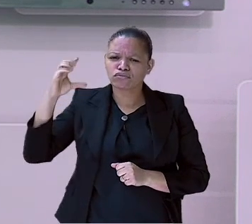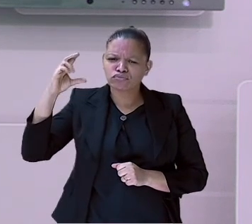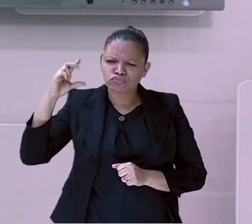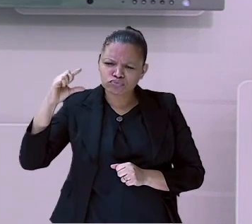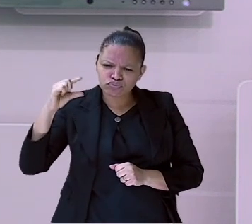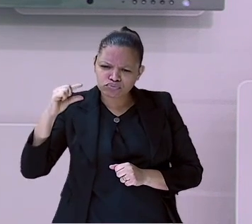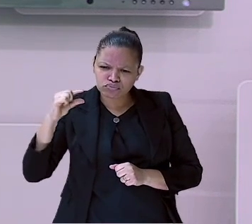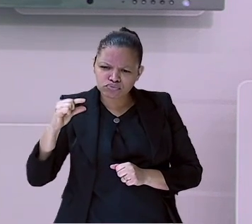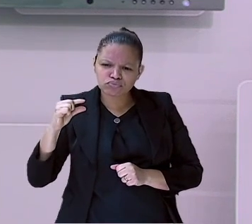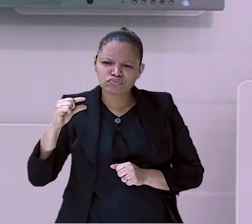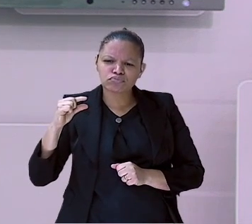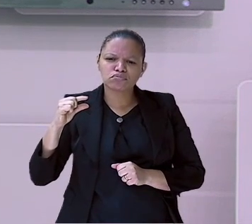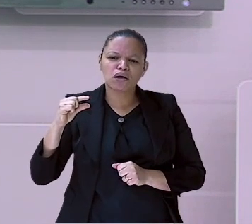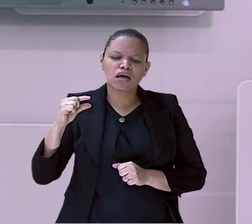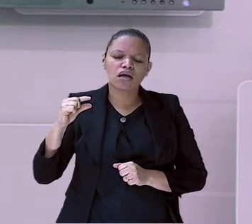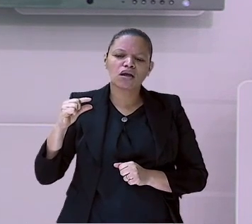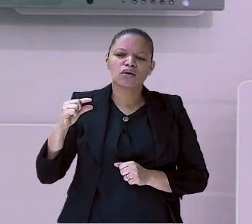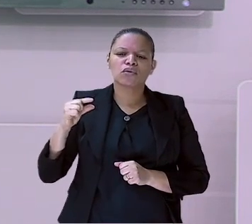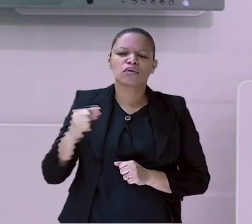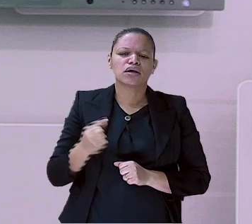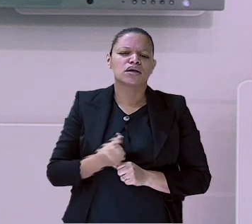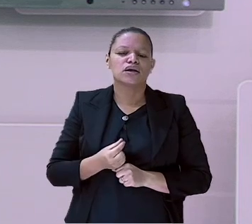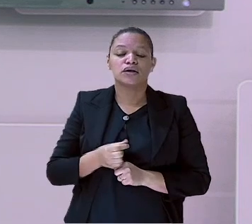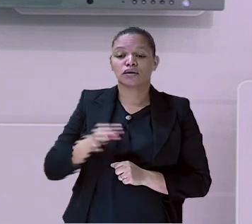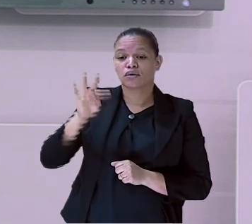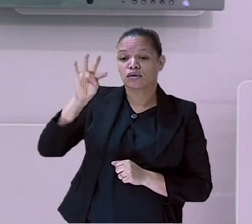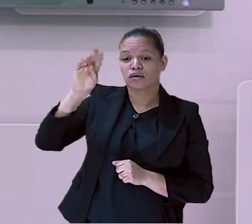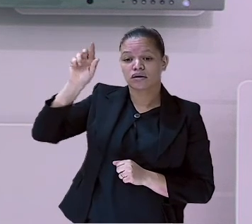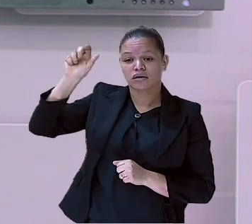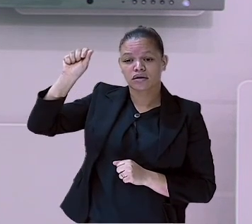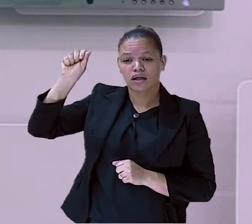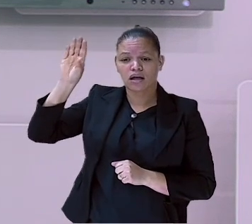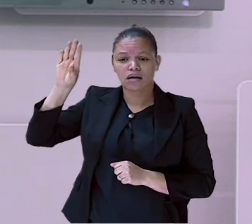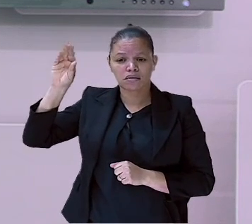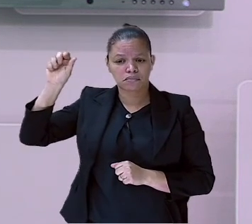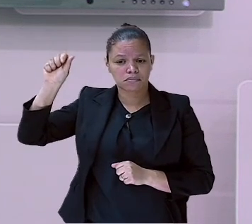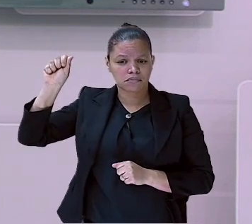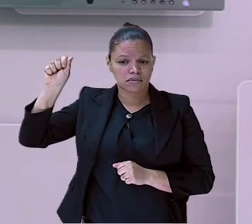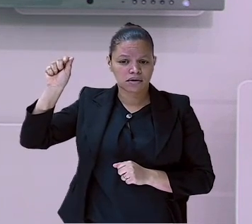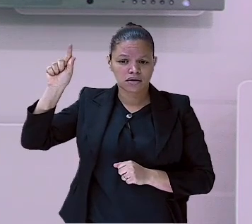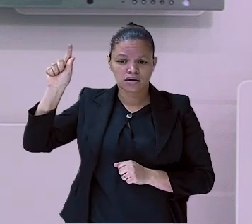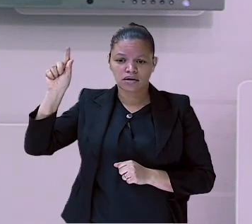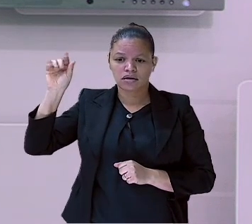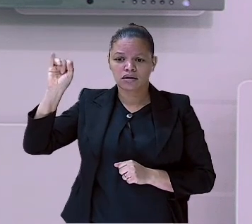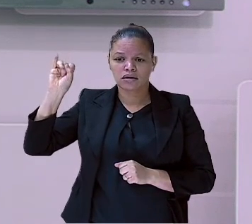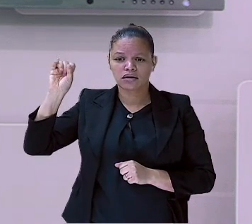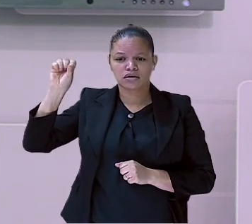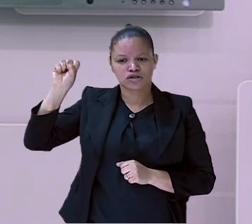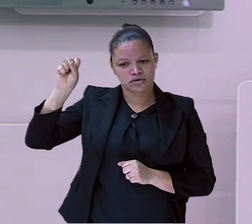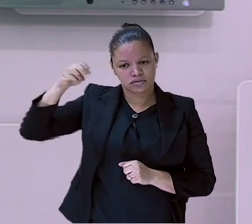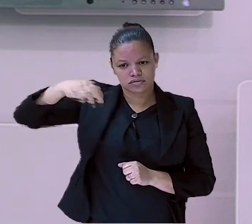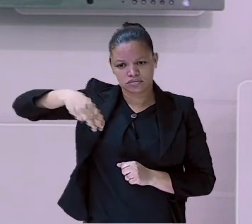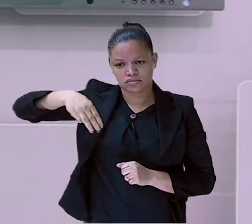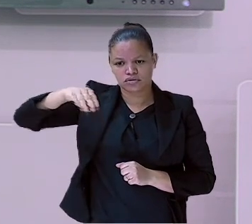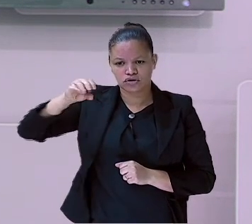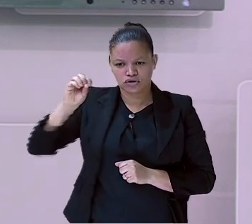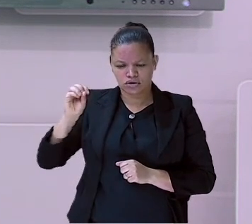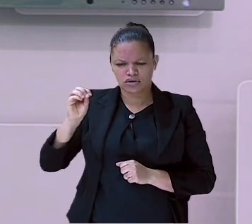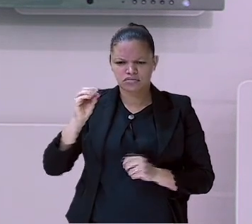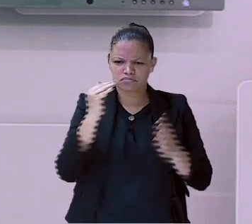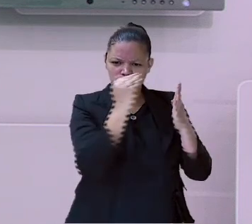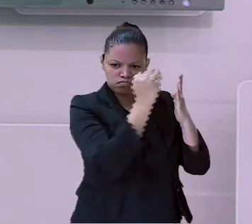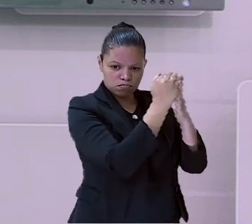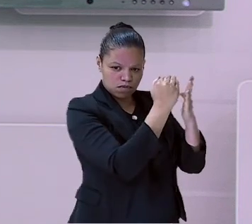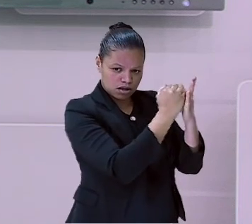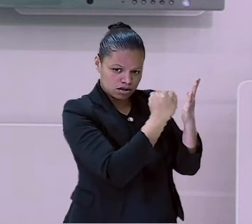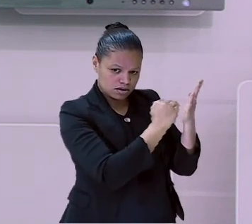eliminar agora, que você pode aí conseguir diminuir agora, imediatamente. Faz uma lista aí para mim no seu